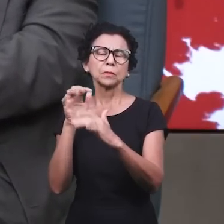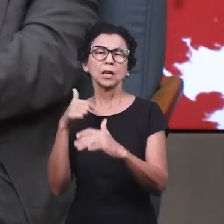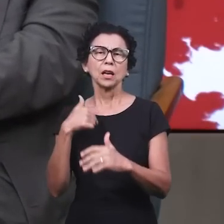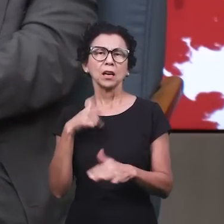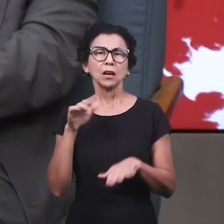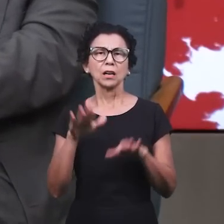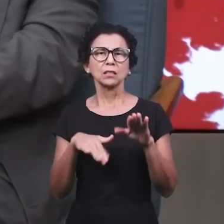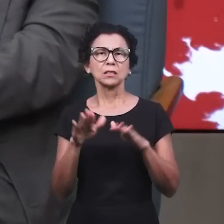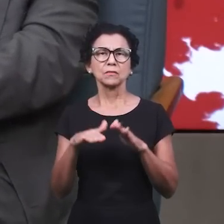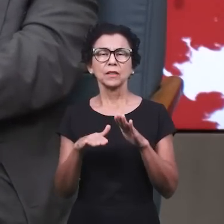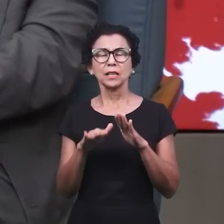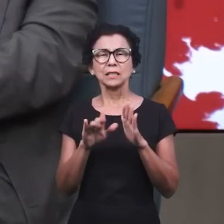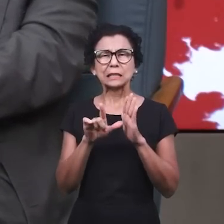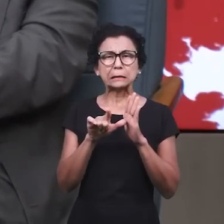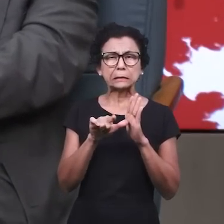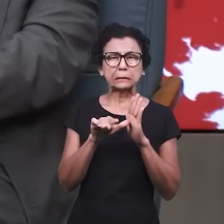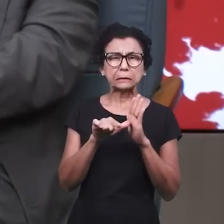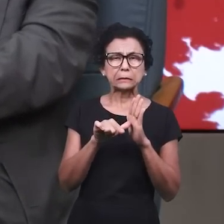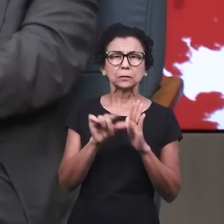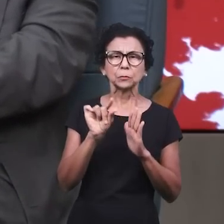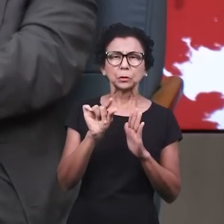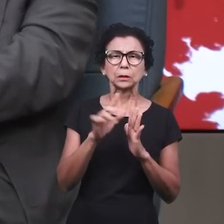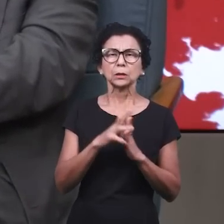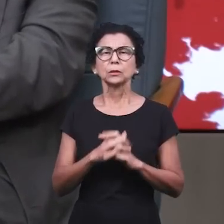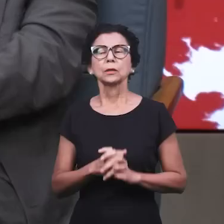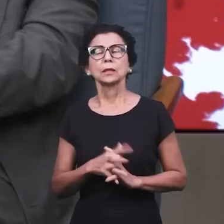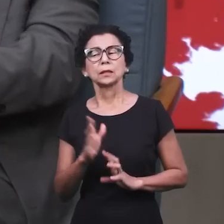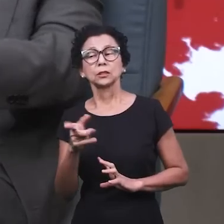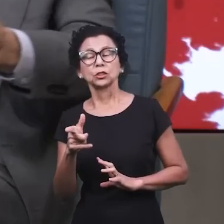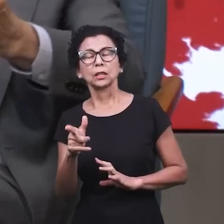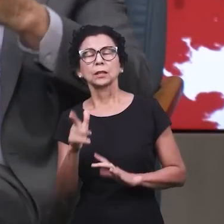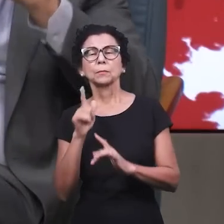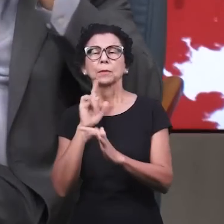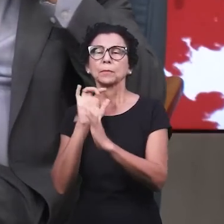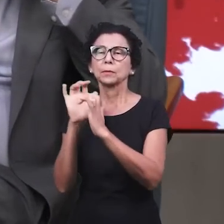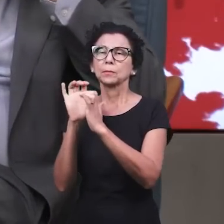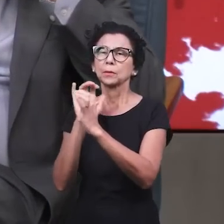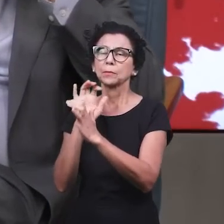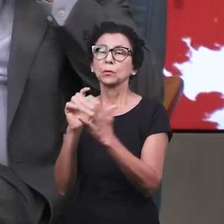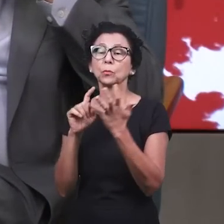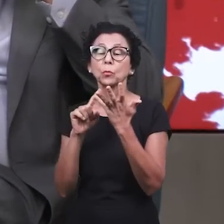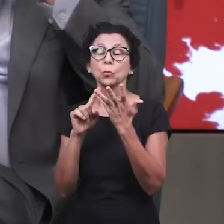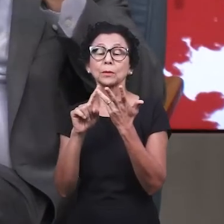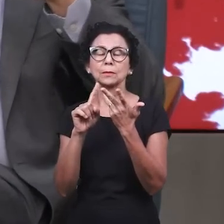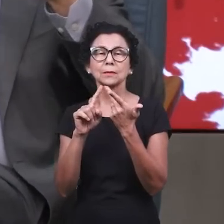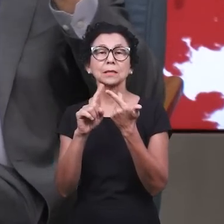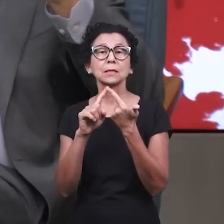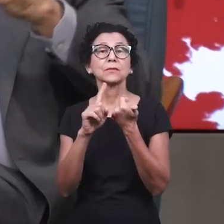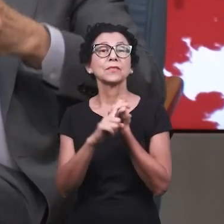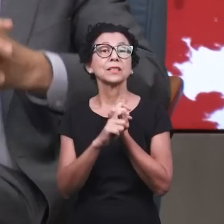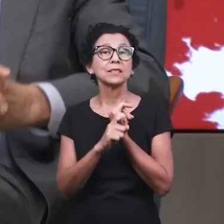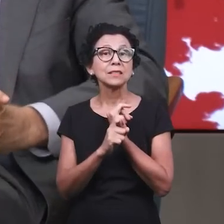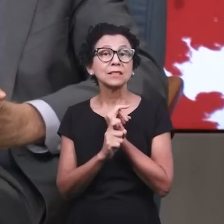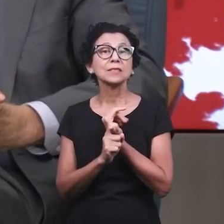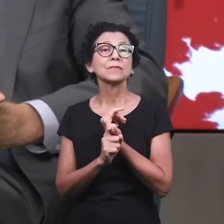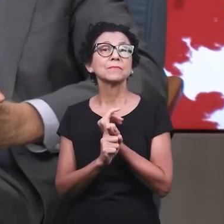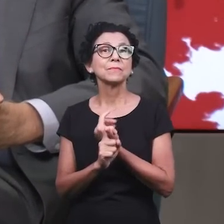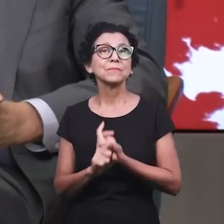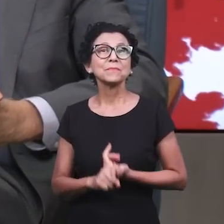chegava um pouquinho depois, ele já estava ali tocando. Quantas vezes eu